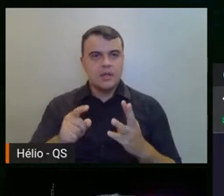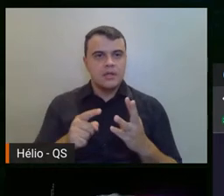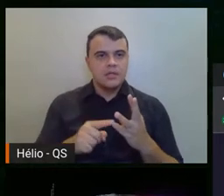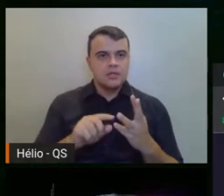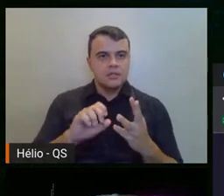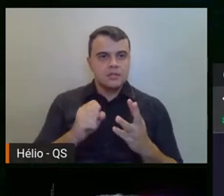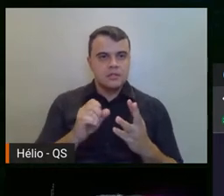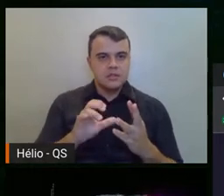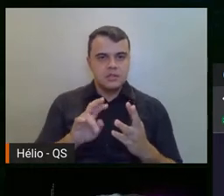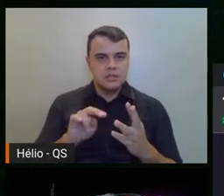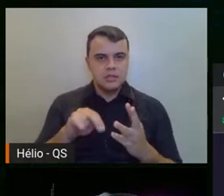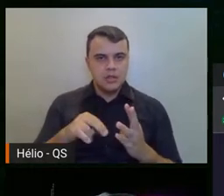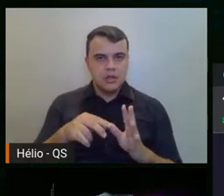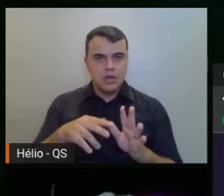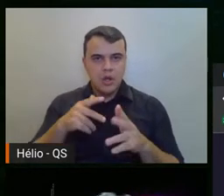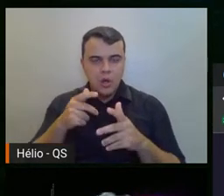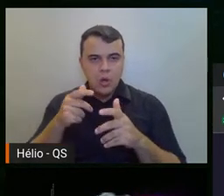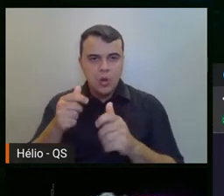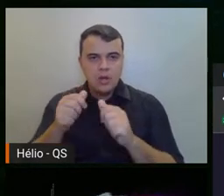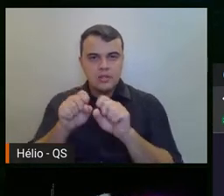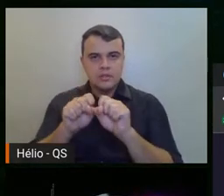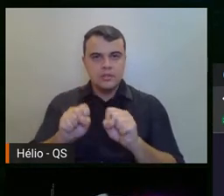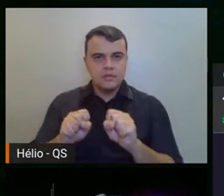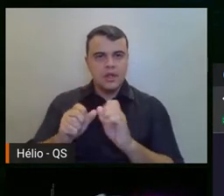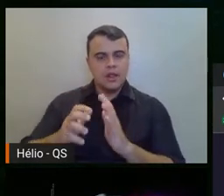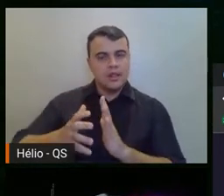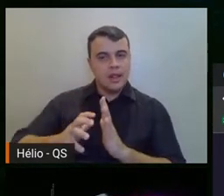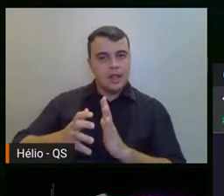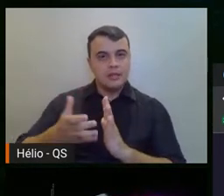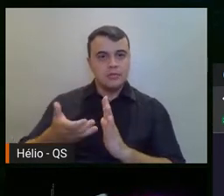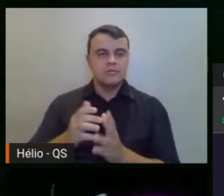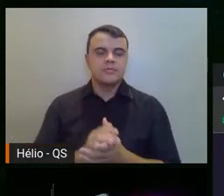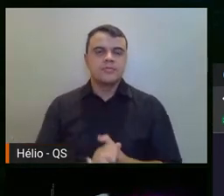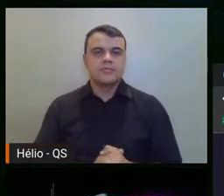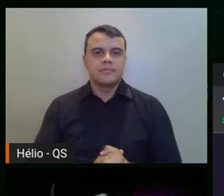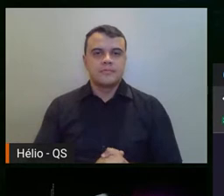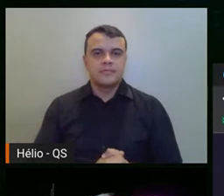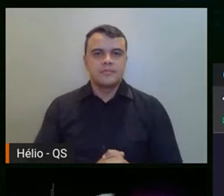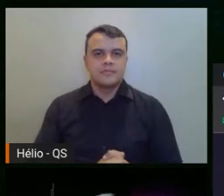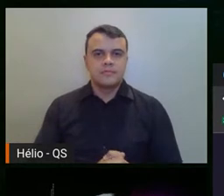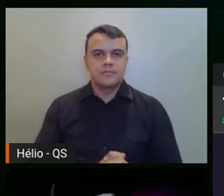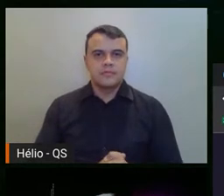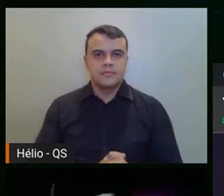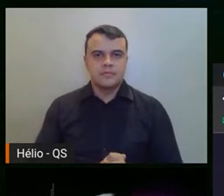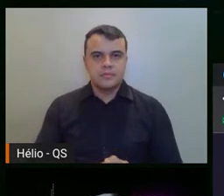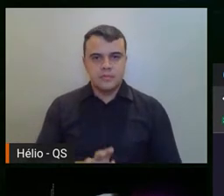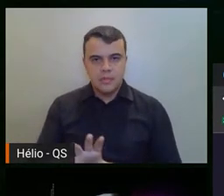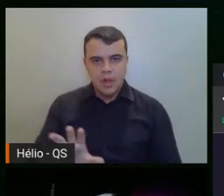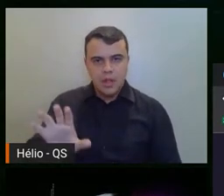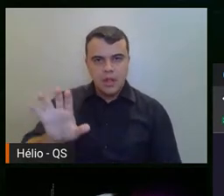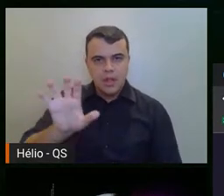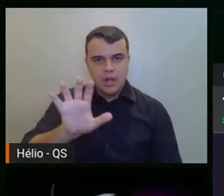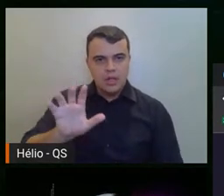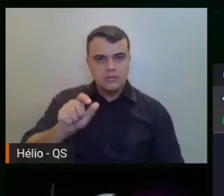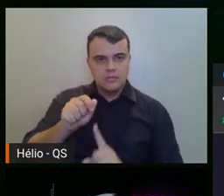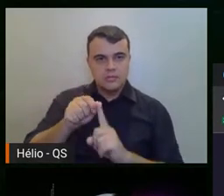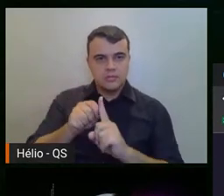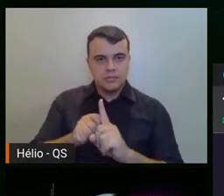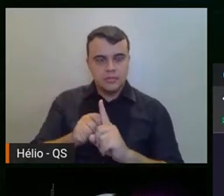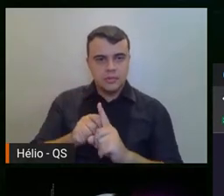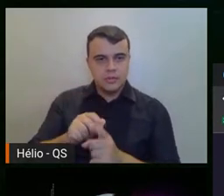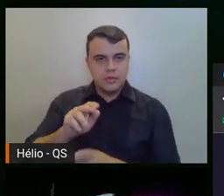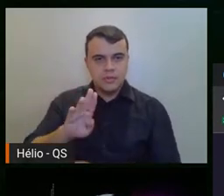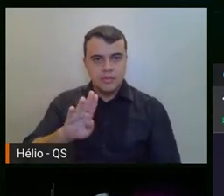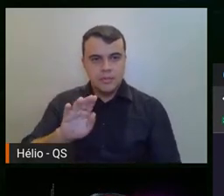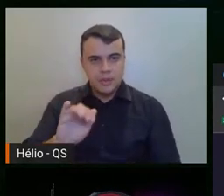exclamasser qualidade de software carreira de dados essa tá vindo por carreira de dados esse mês aqui Power